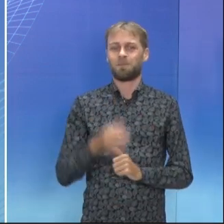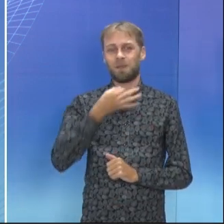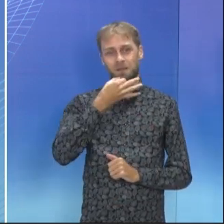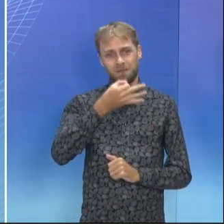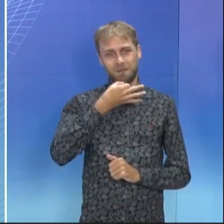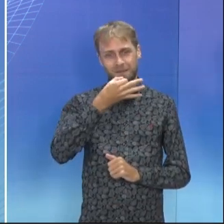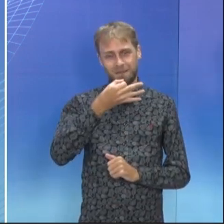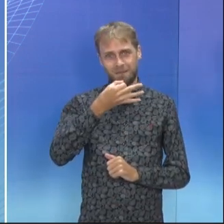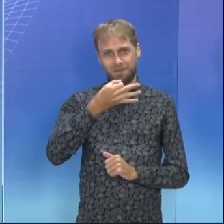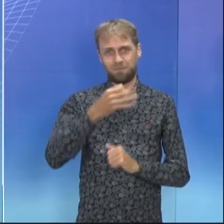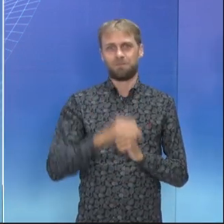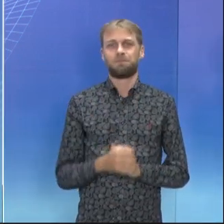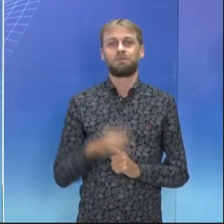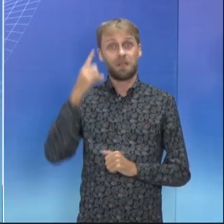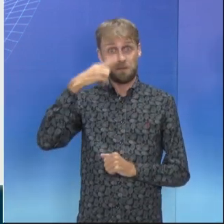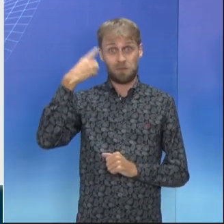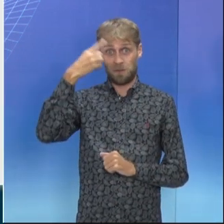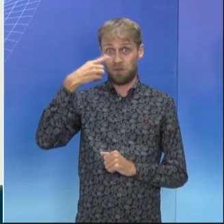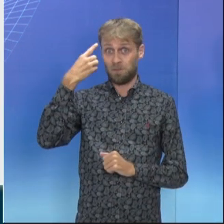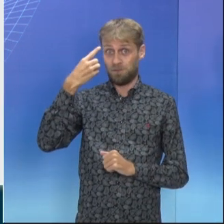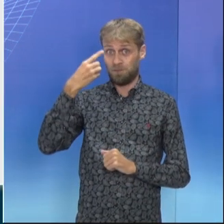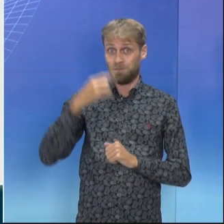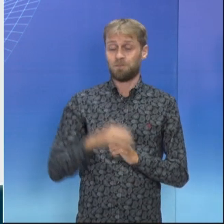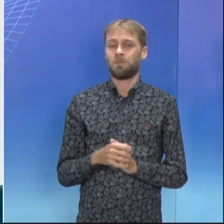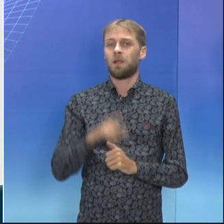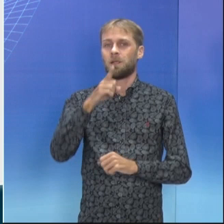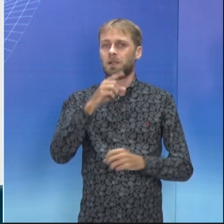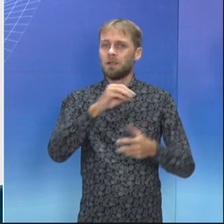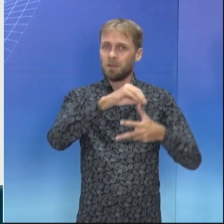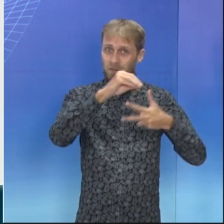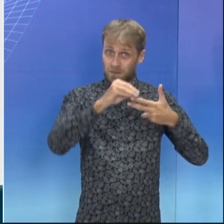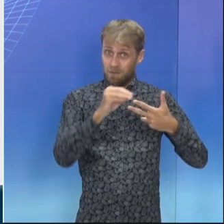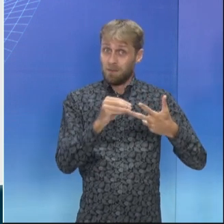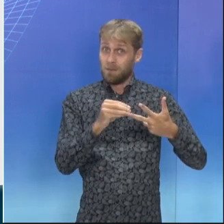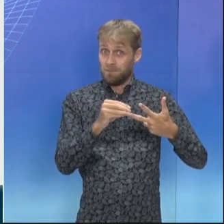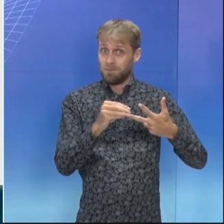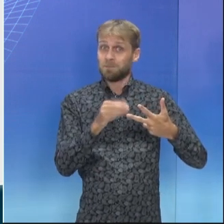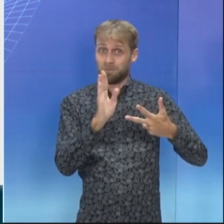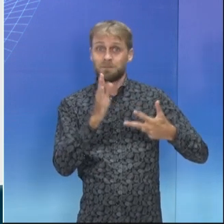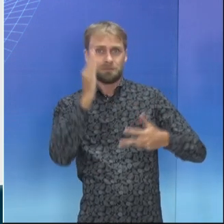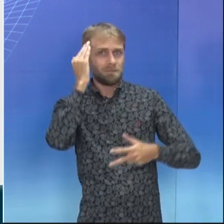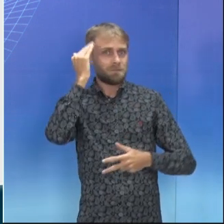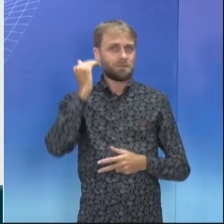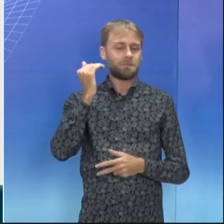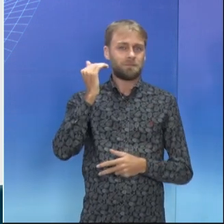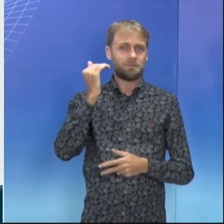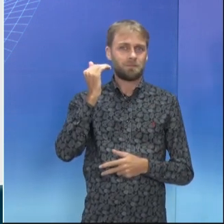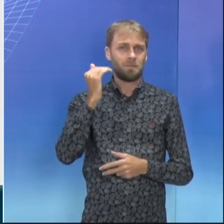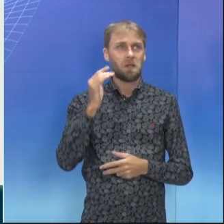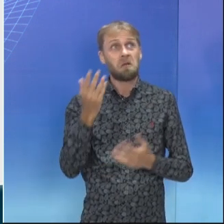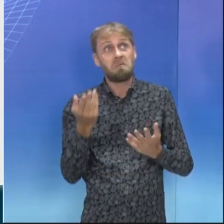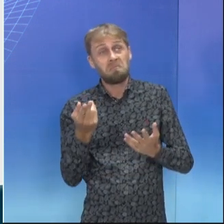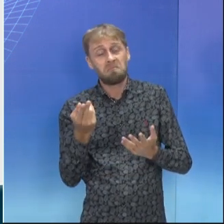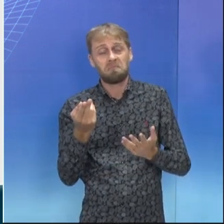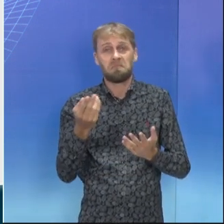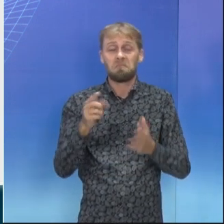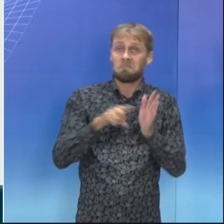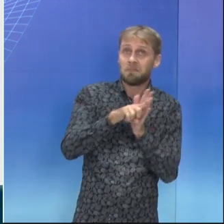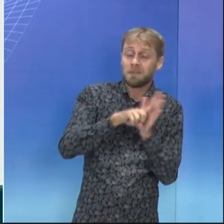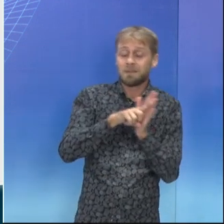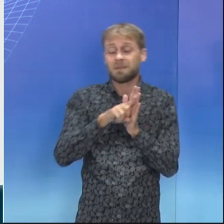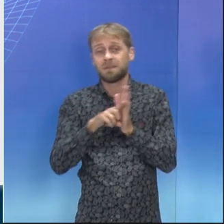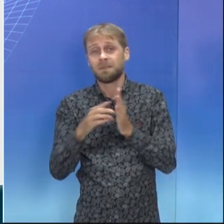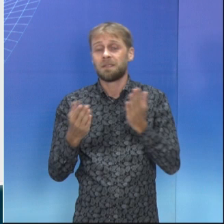Vamos às dicas? Bem, você que vai fazer o Enem, já sabe, ou não sabe,